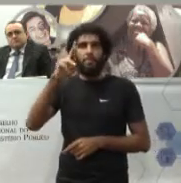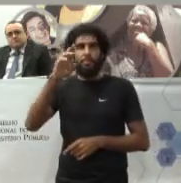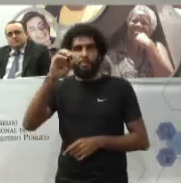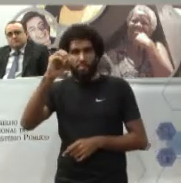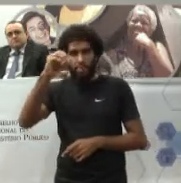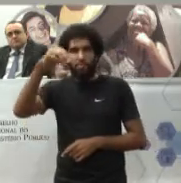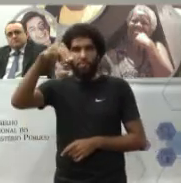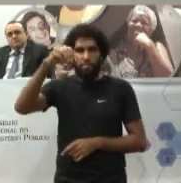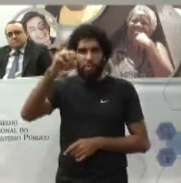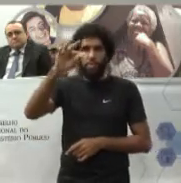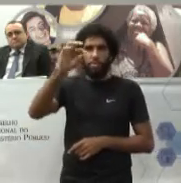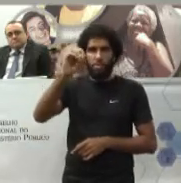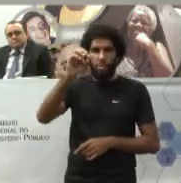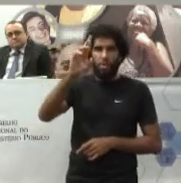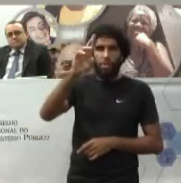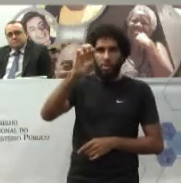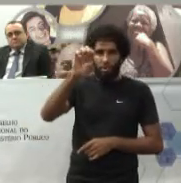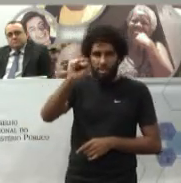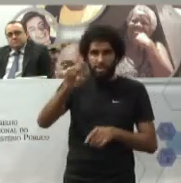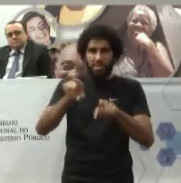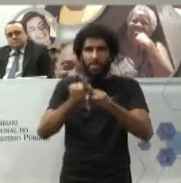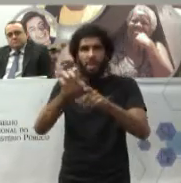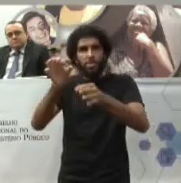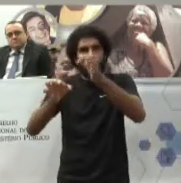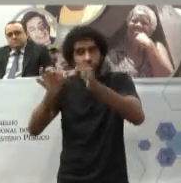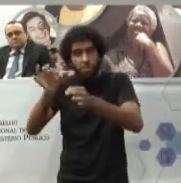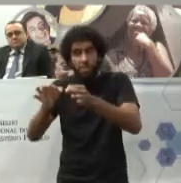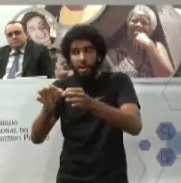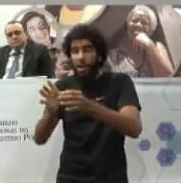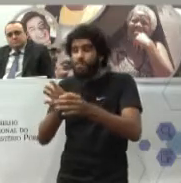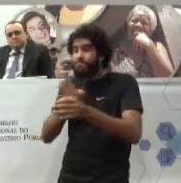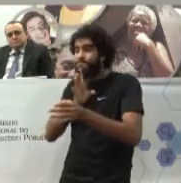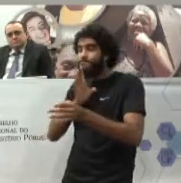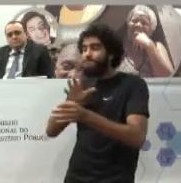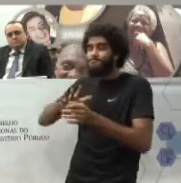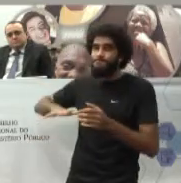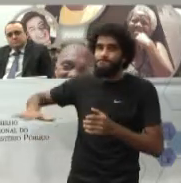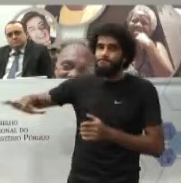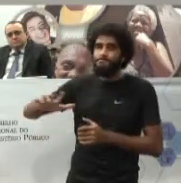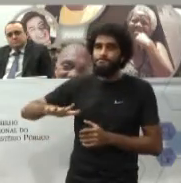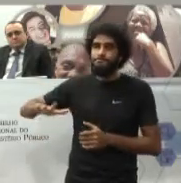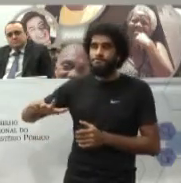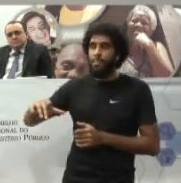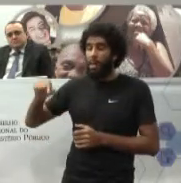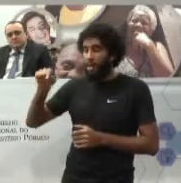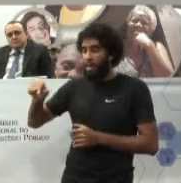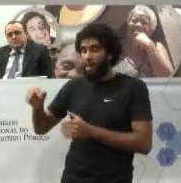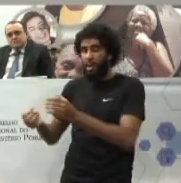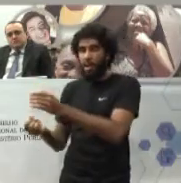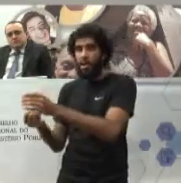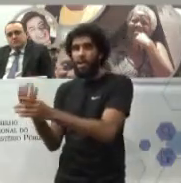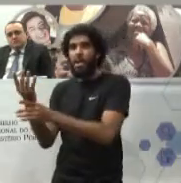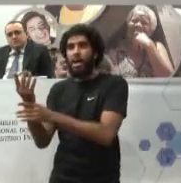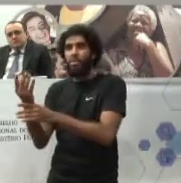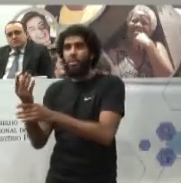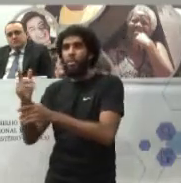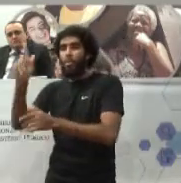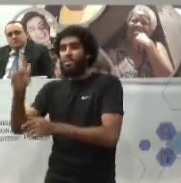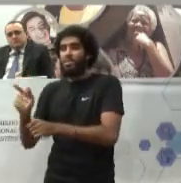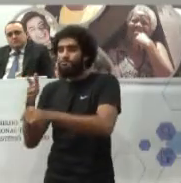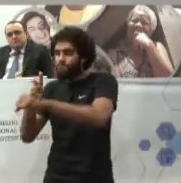produção desse espaço desse espaço que generosamente foi produzido que é da gestão participativa que